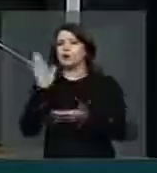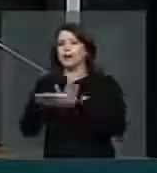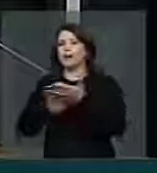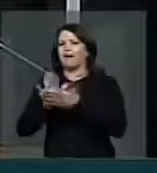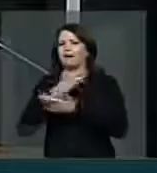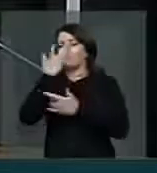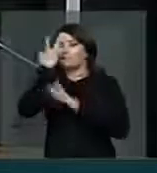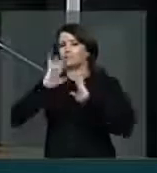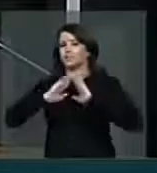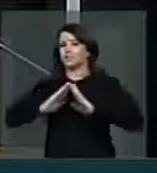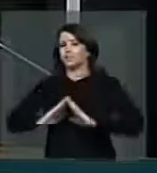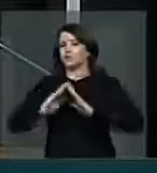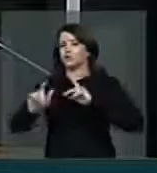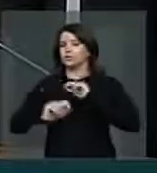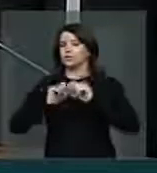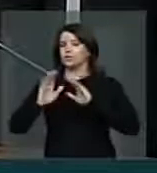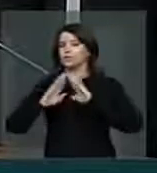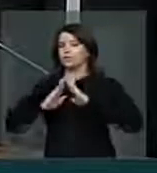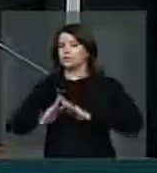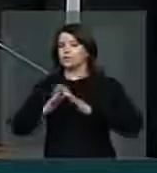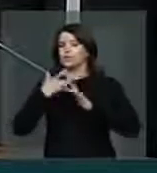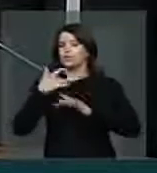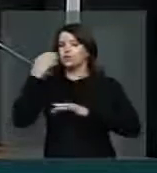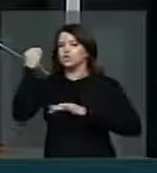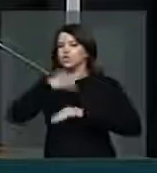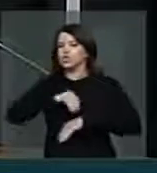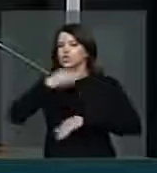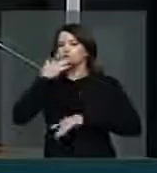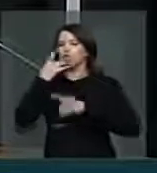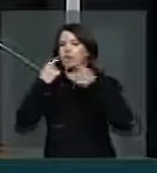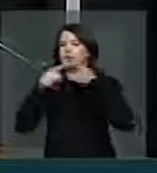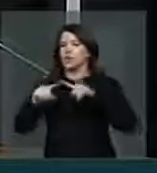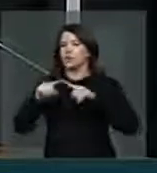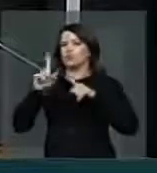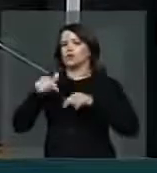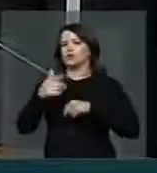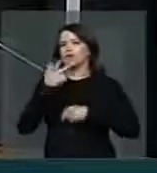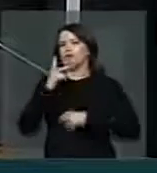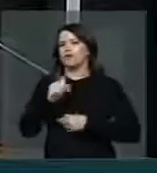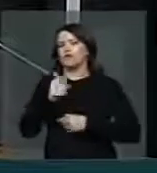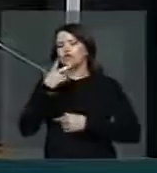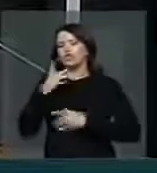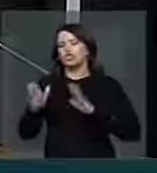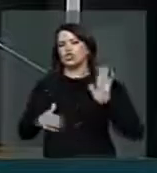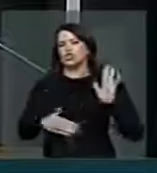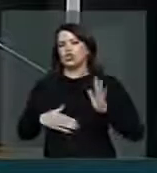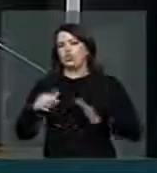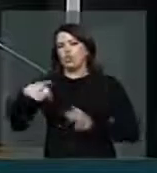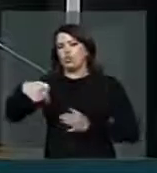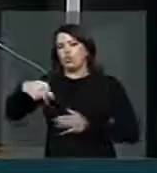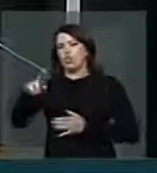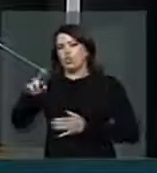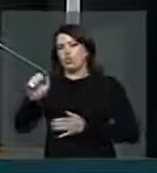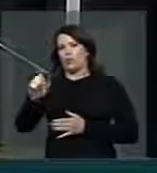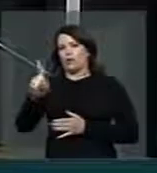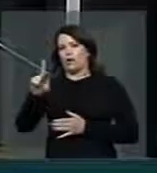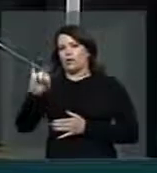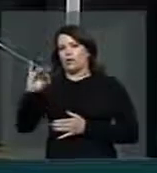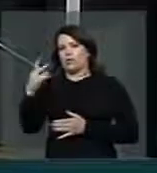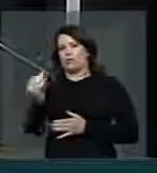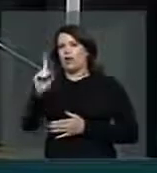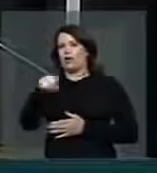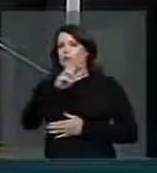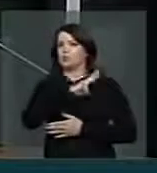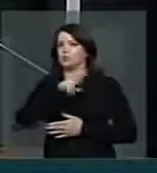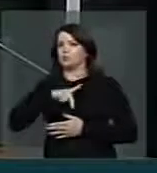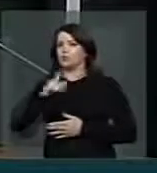quem pediu, quem desistiu da denúncia de quadrilha foi o próprio autor da denúncia, o Ministério